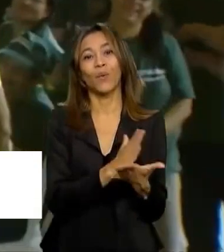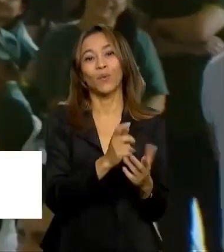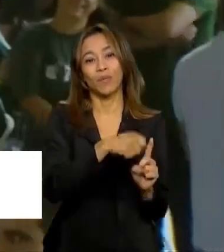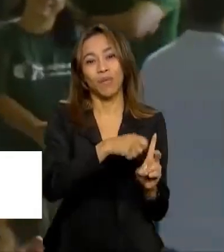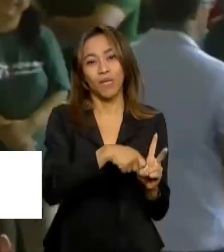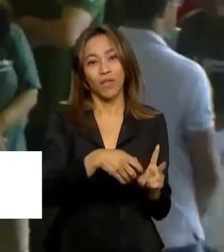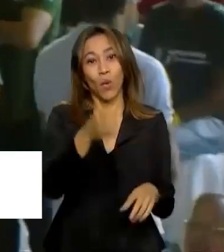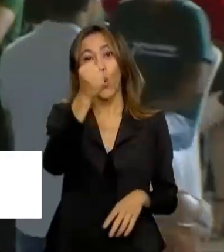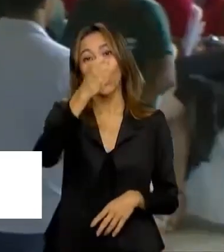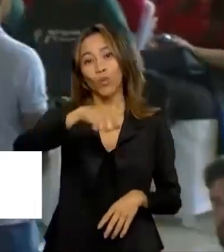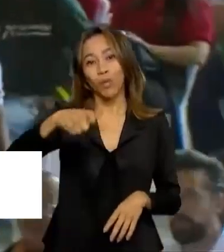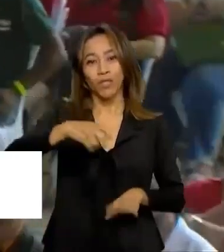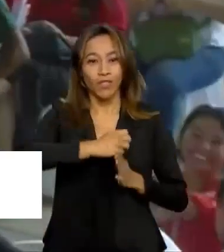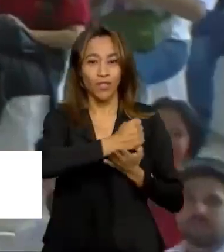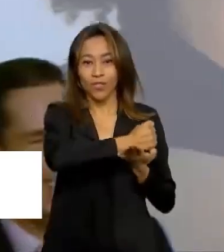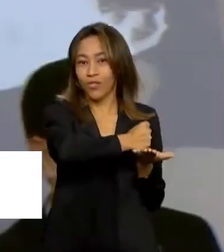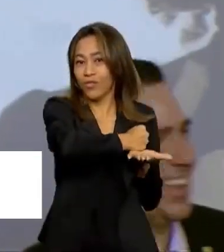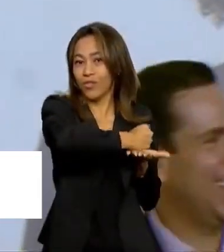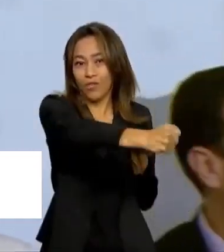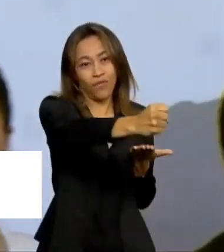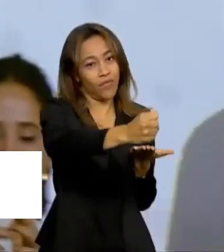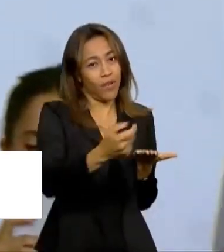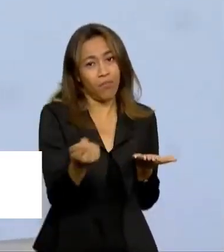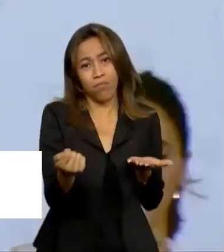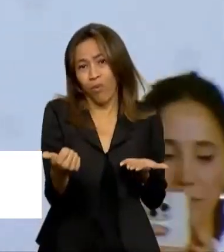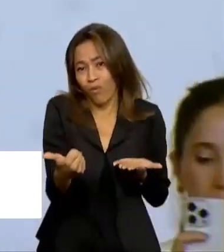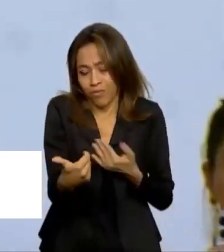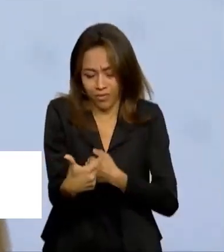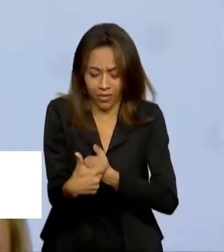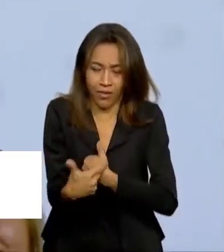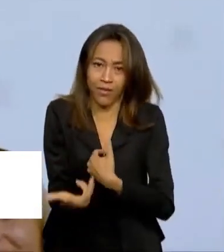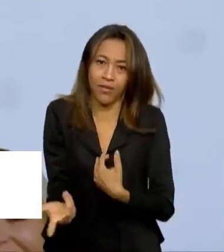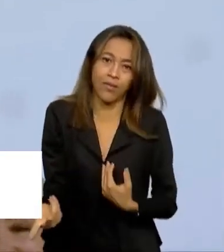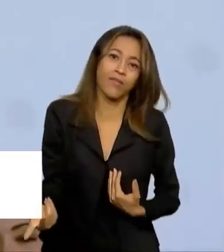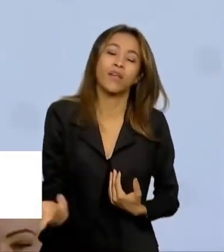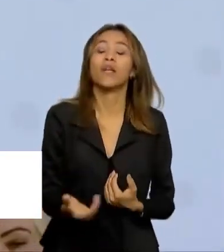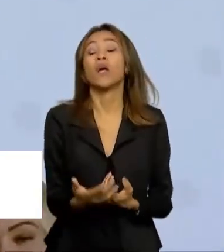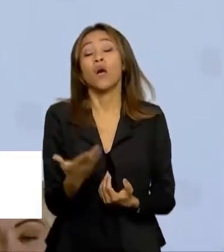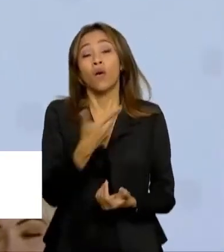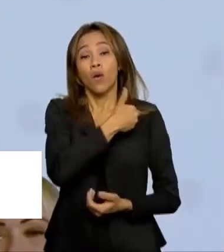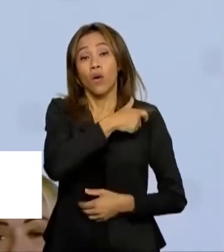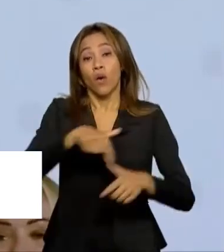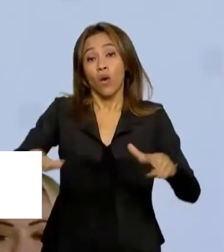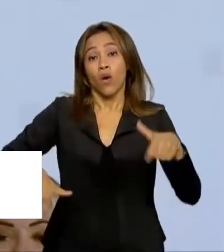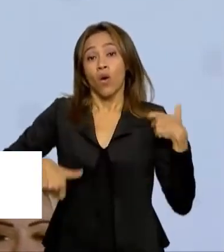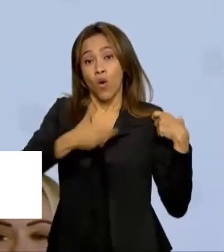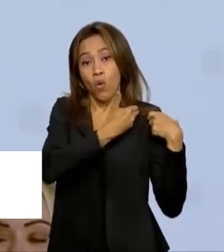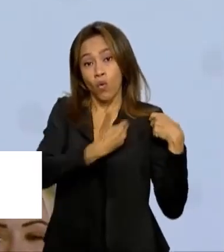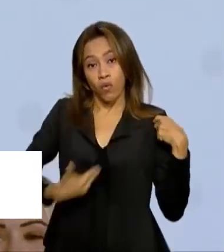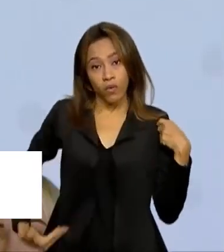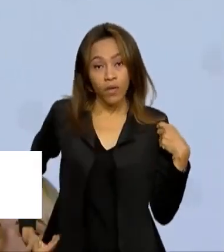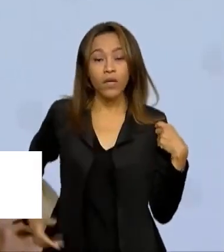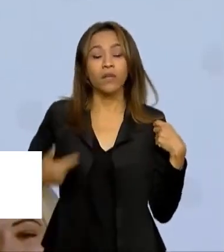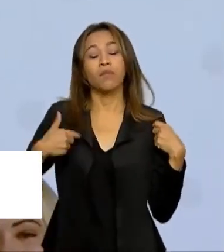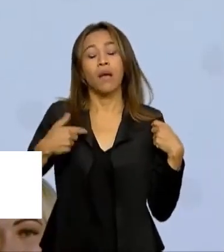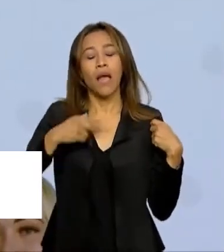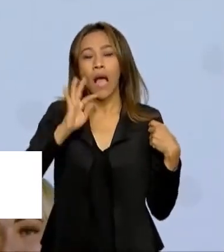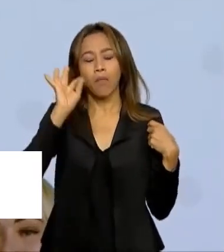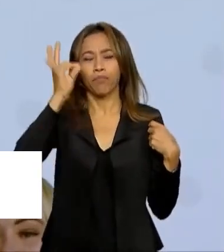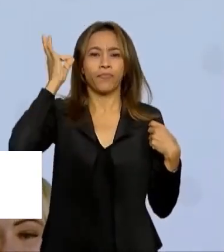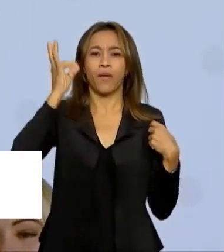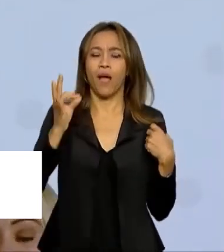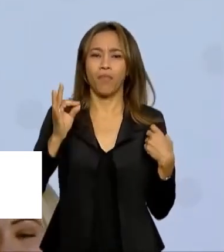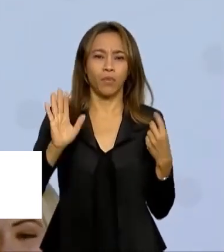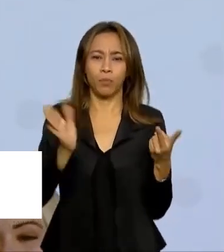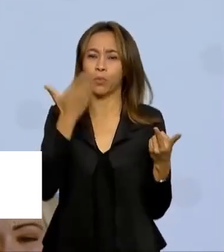8 meses nós já comemos. O mandato, para quem está no governo, passa muito rápido. Para quem está